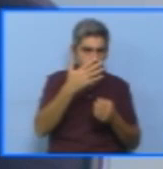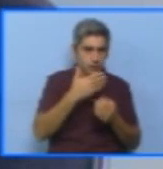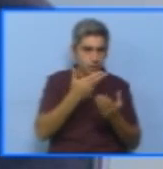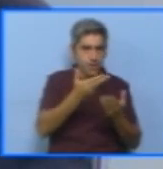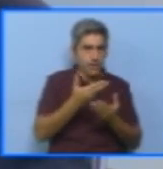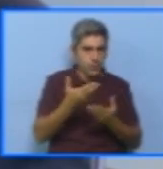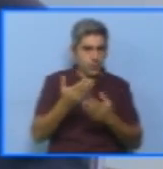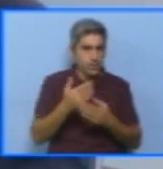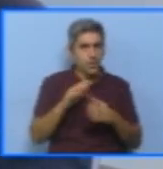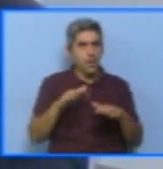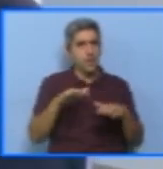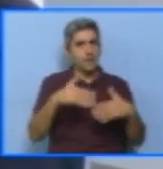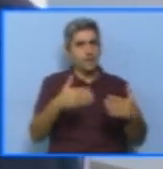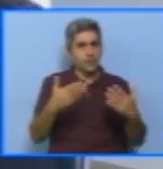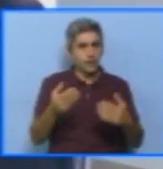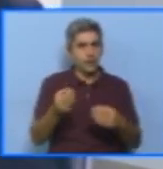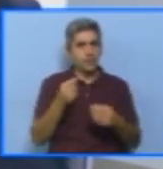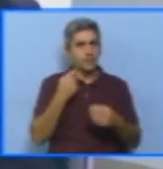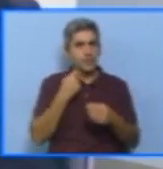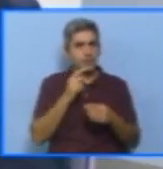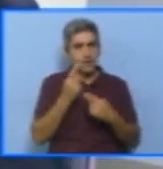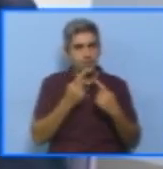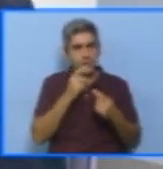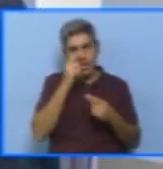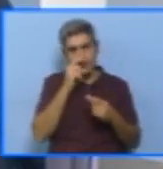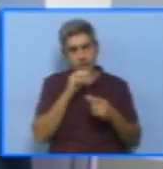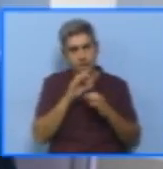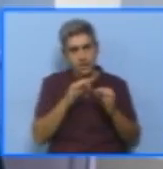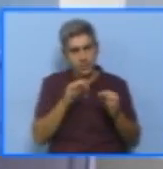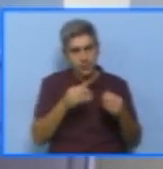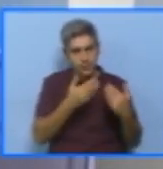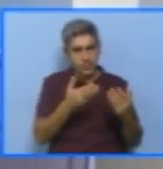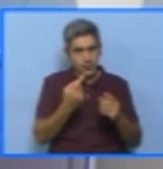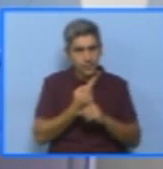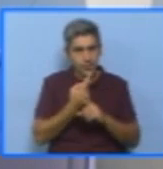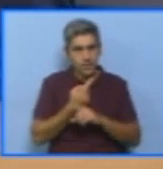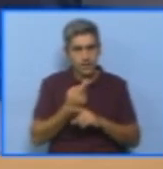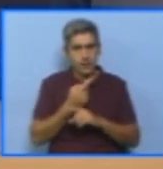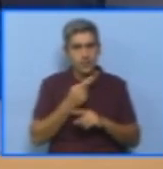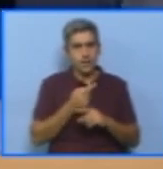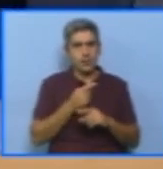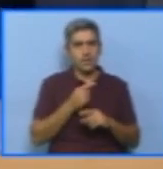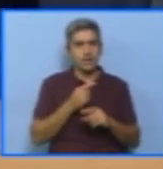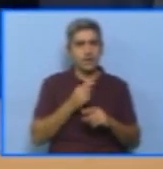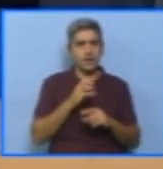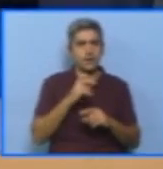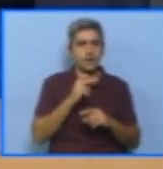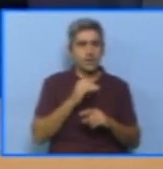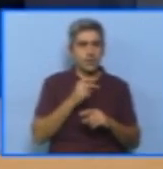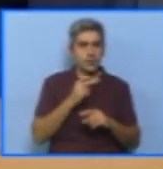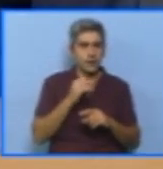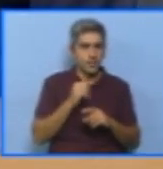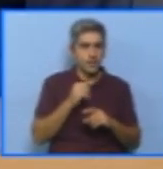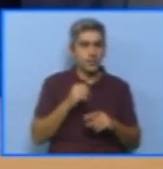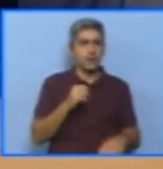há as ofertas que se dão pequeninas mesmo, de algumas lembranças das variedades das castas. As